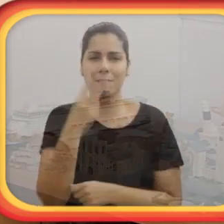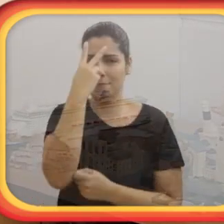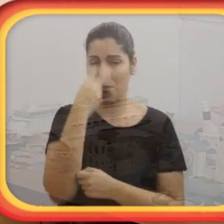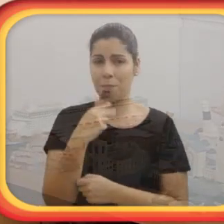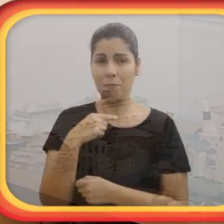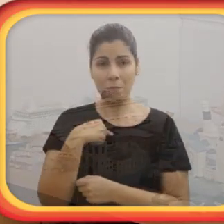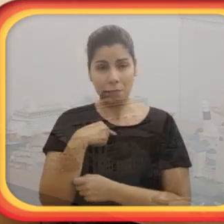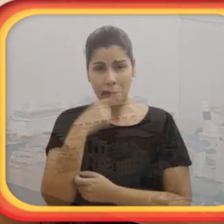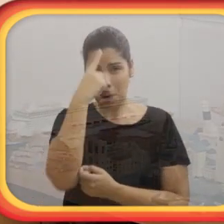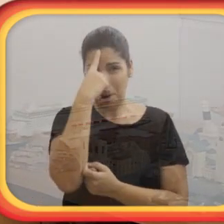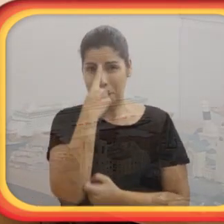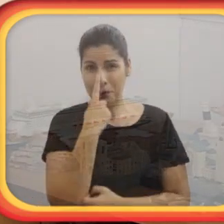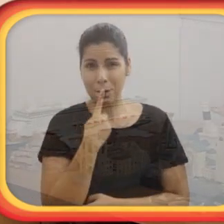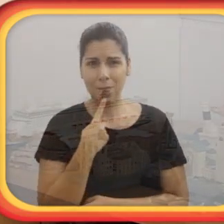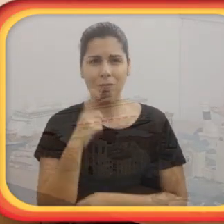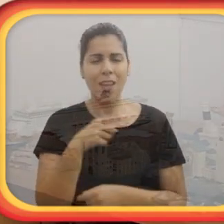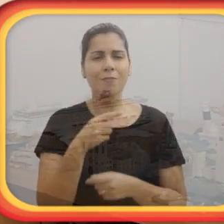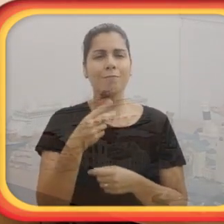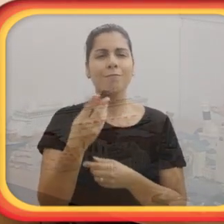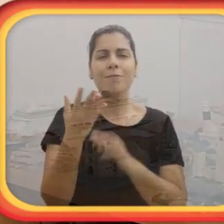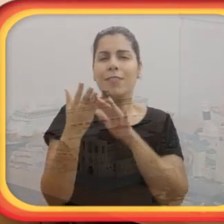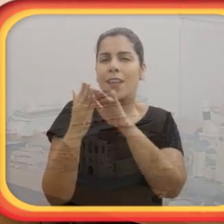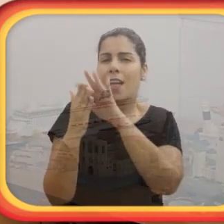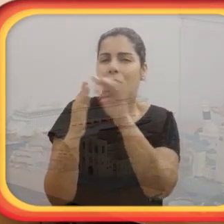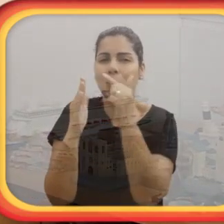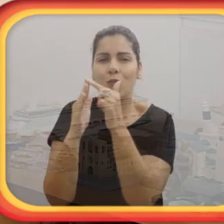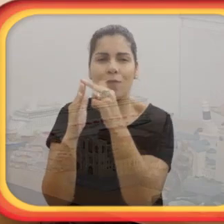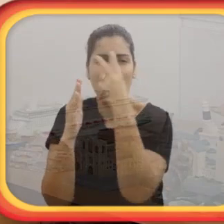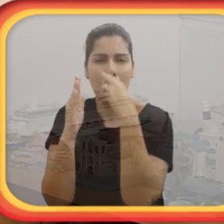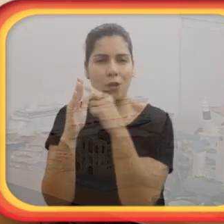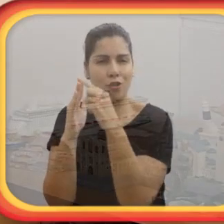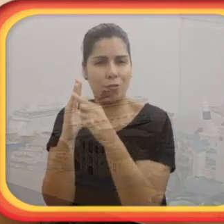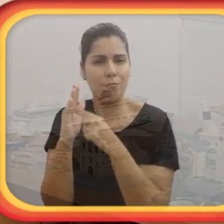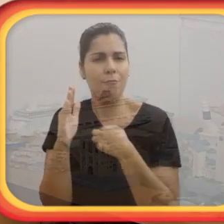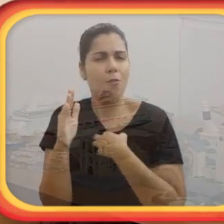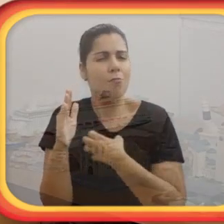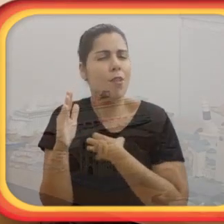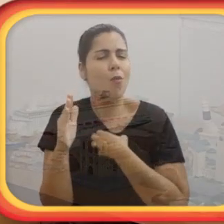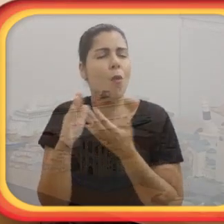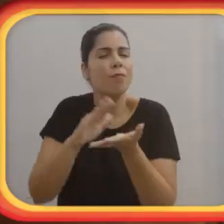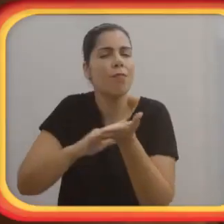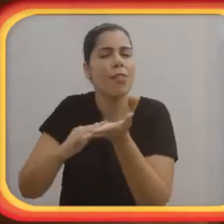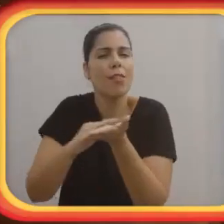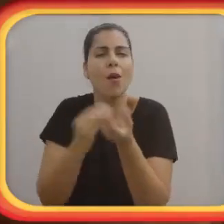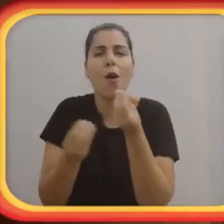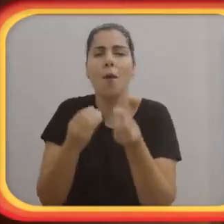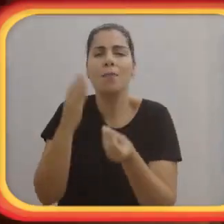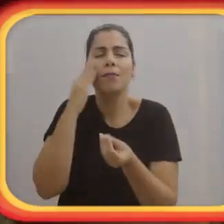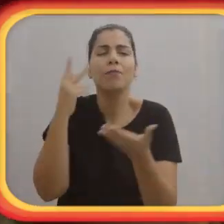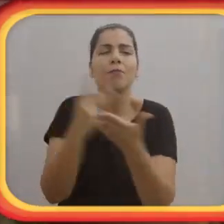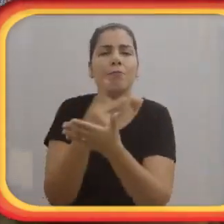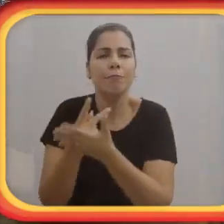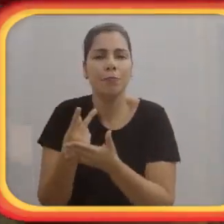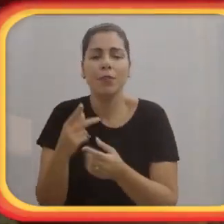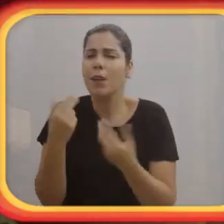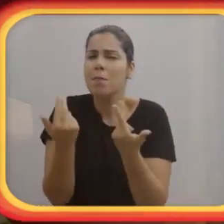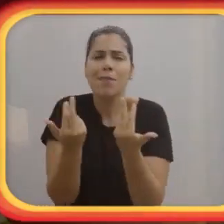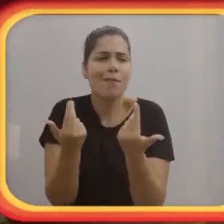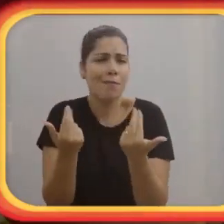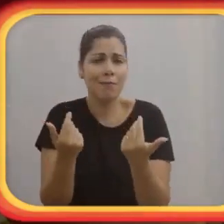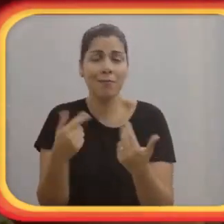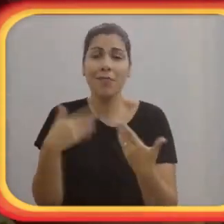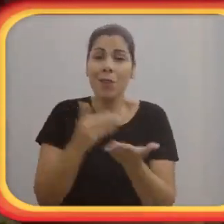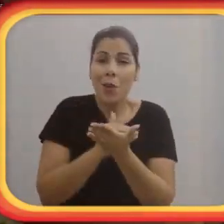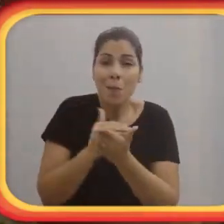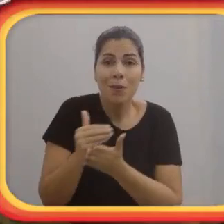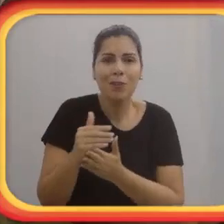saber. Essa coisa de uma imagem vale mais que 1000 palavras também serve para o cego, né? A minha imagem é feita através dos dedos, eu tenho que tocar na coisa para